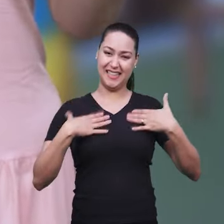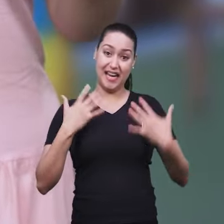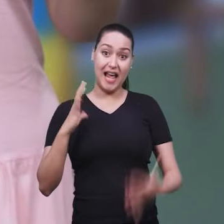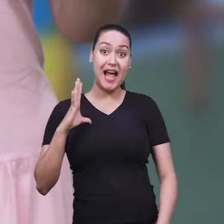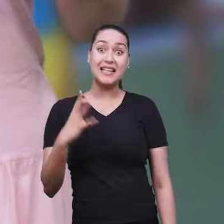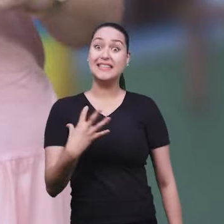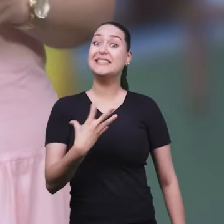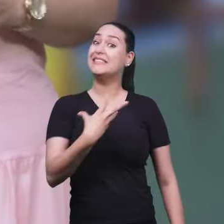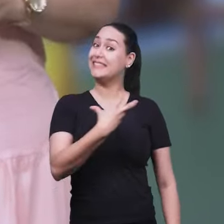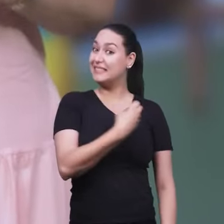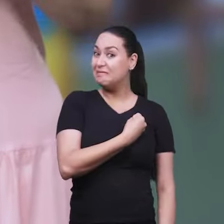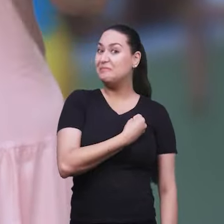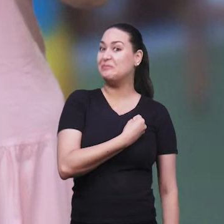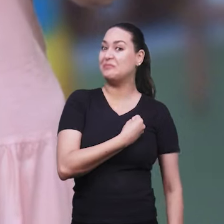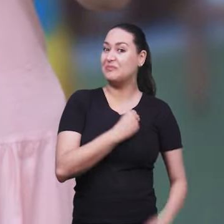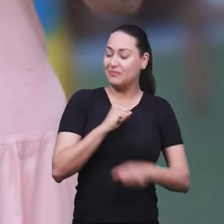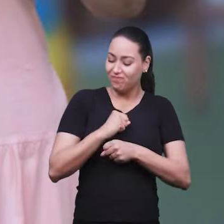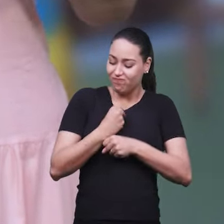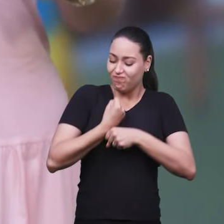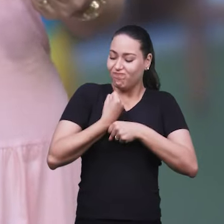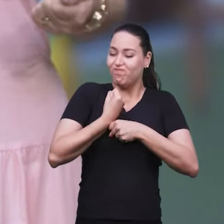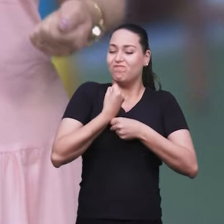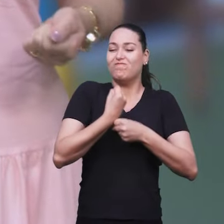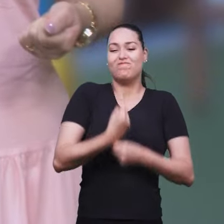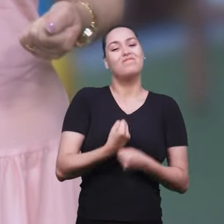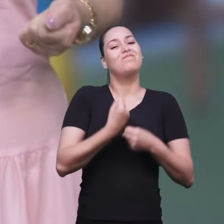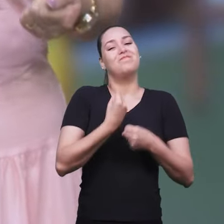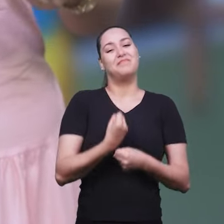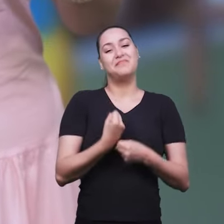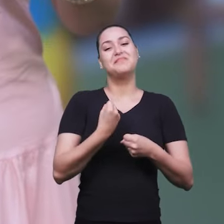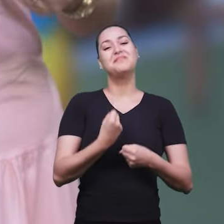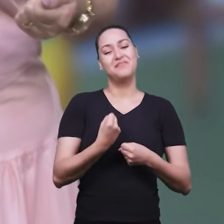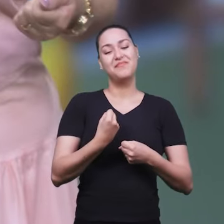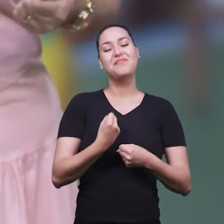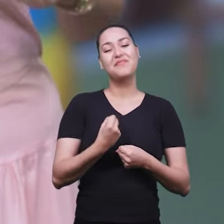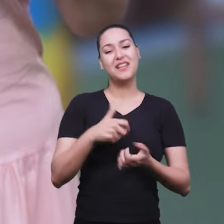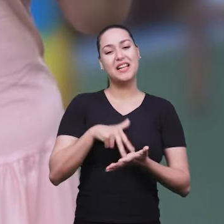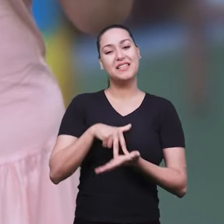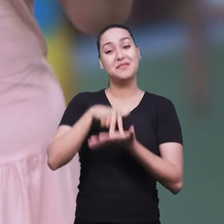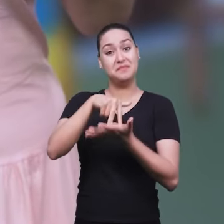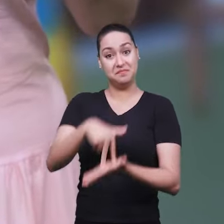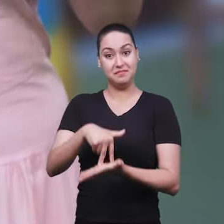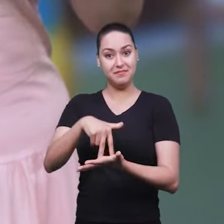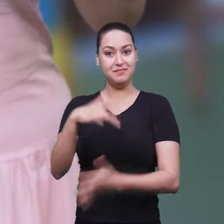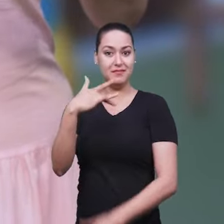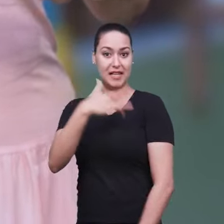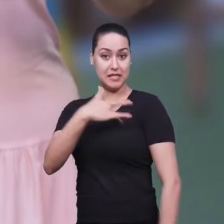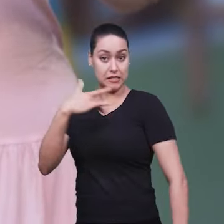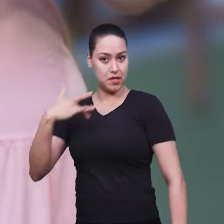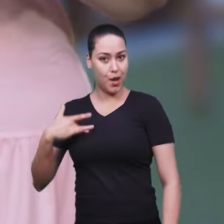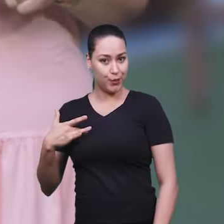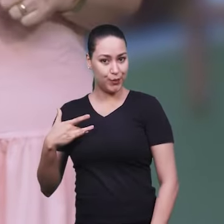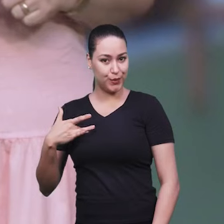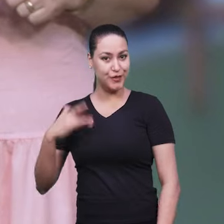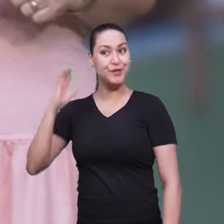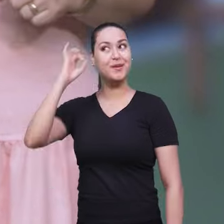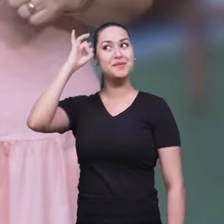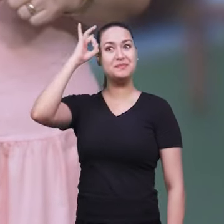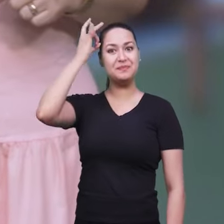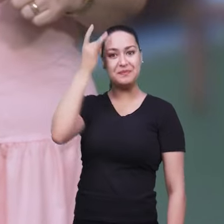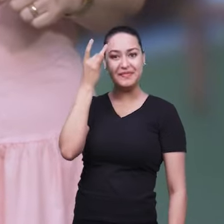dar salvação, quer fortalecer os nossos ossos, nos dando saúde